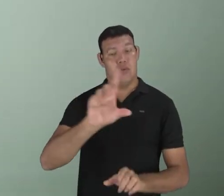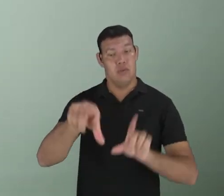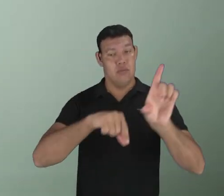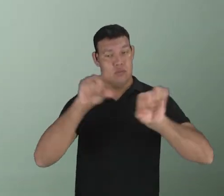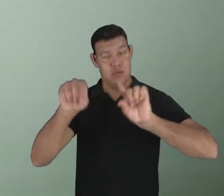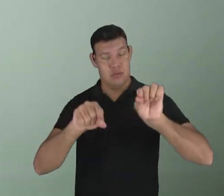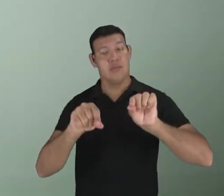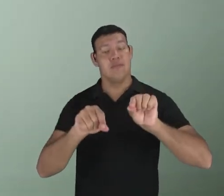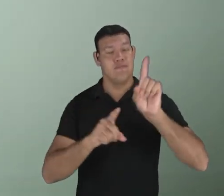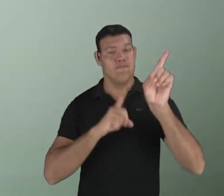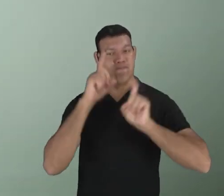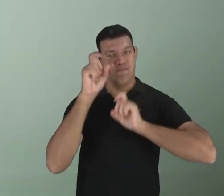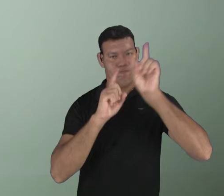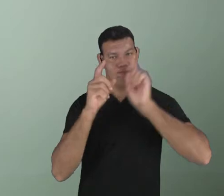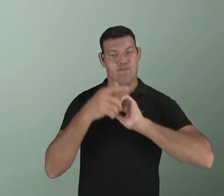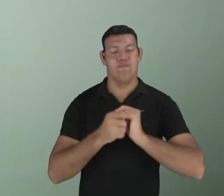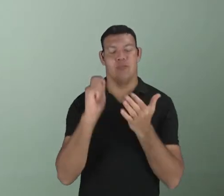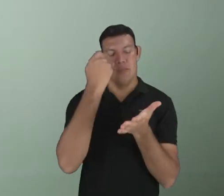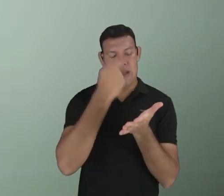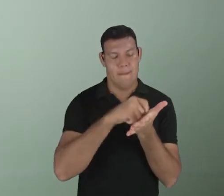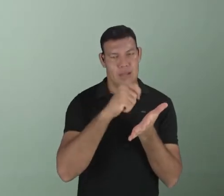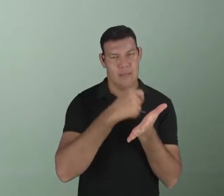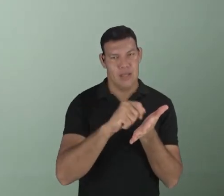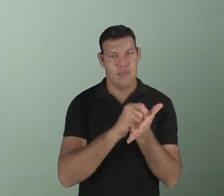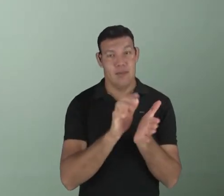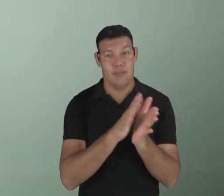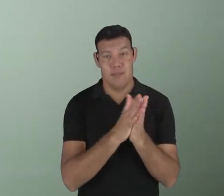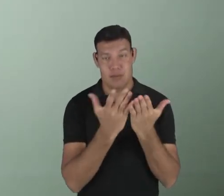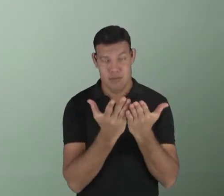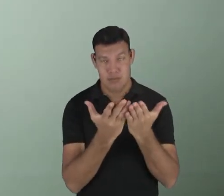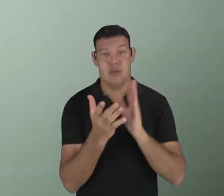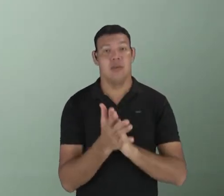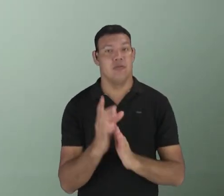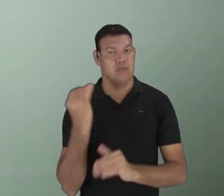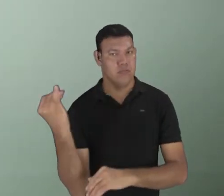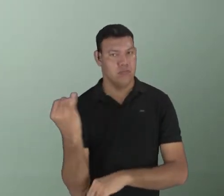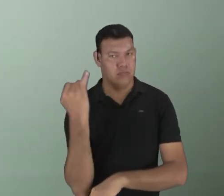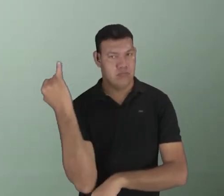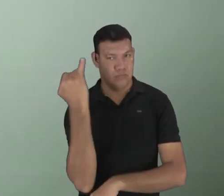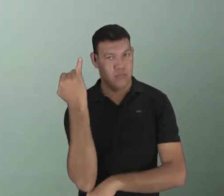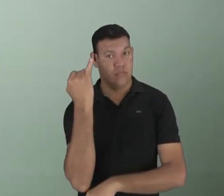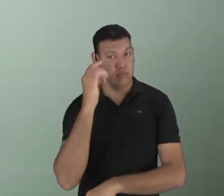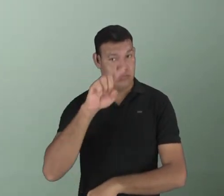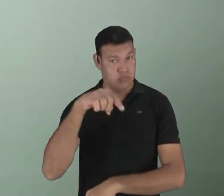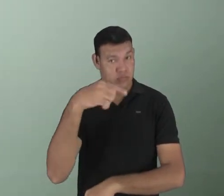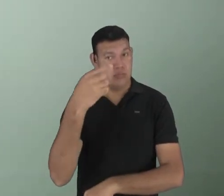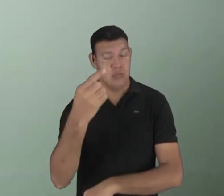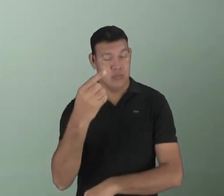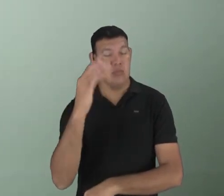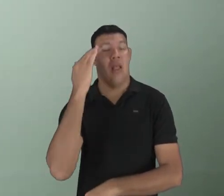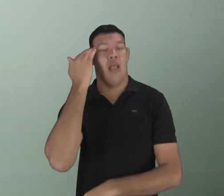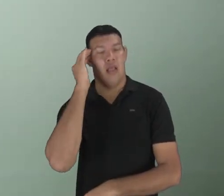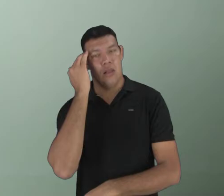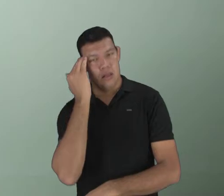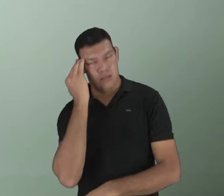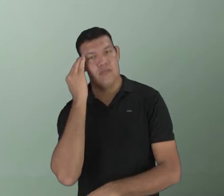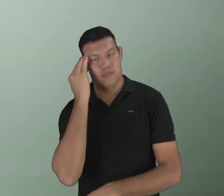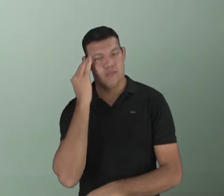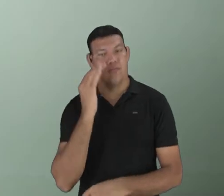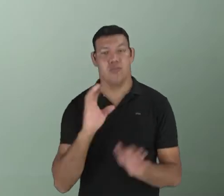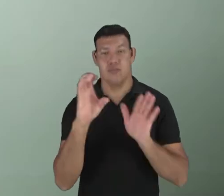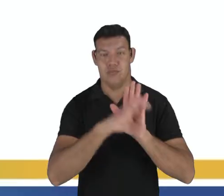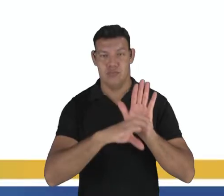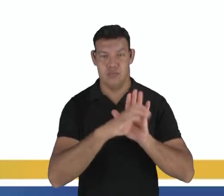expressões, ok? Vamos lá? Faça as anotações, anotem no caderno, que é muito importante para vocês compreenderem o restante